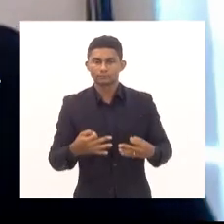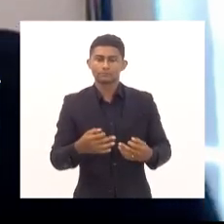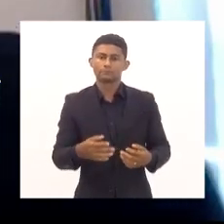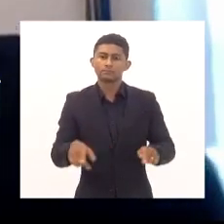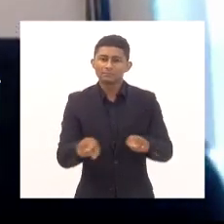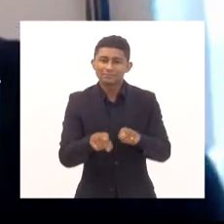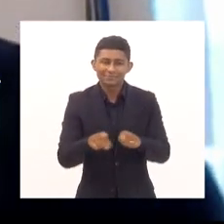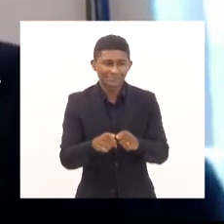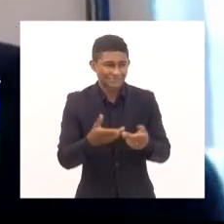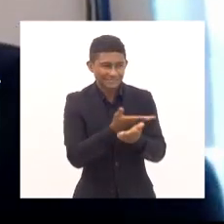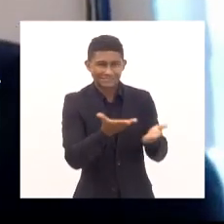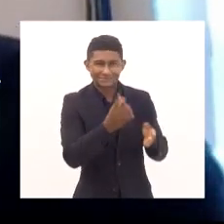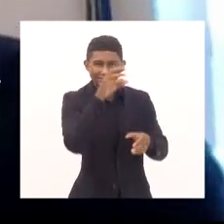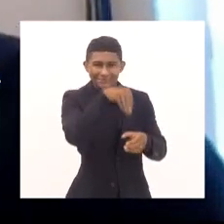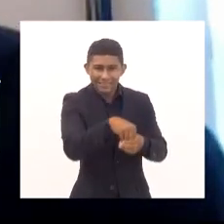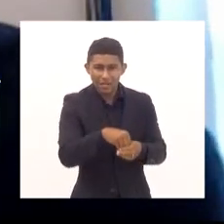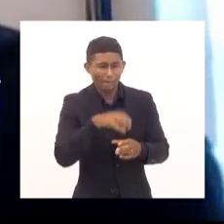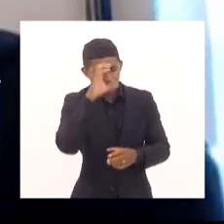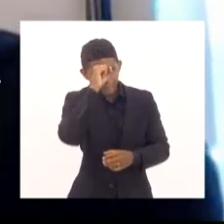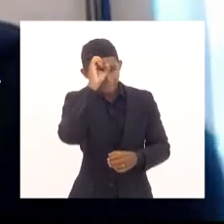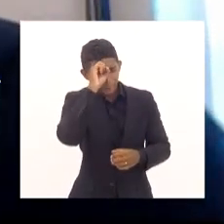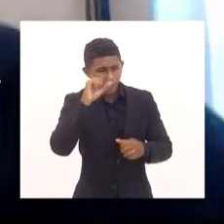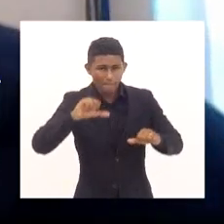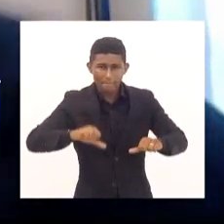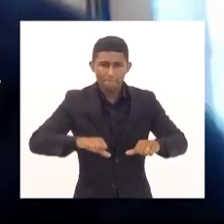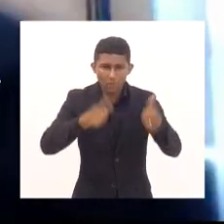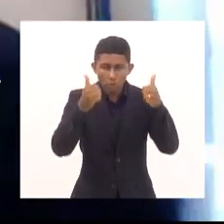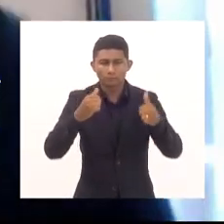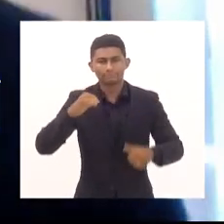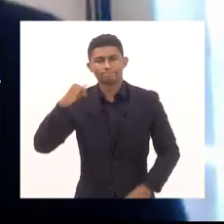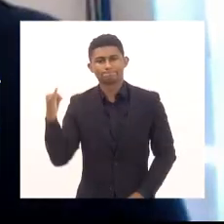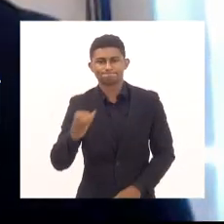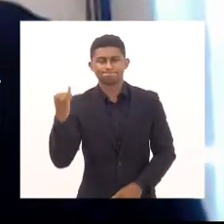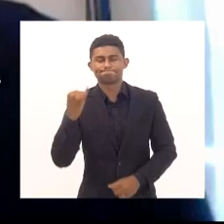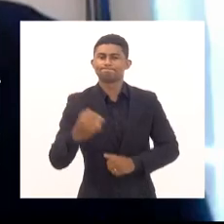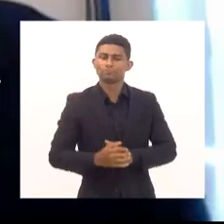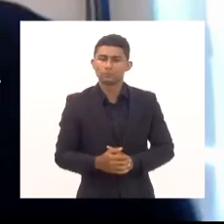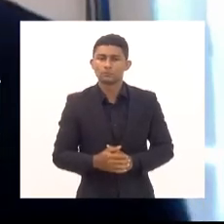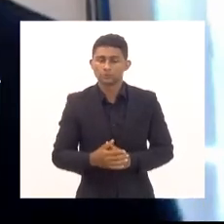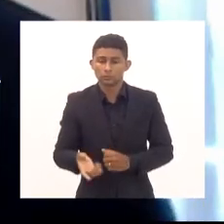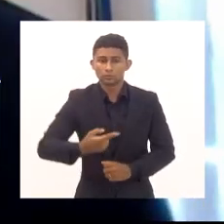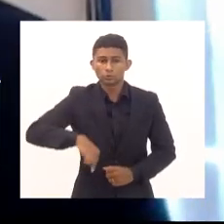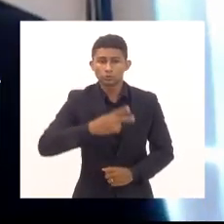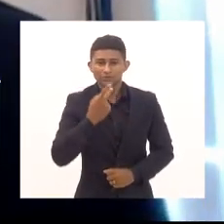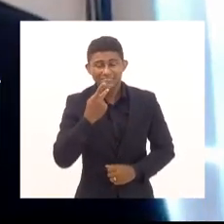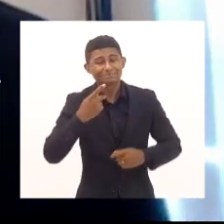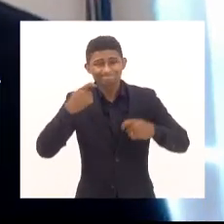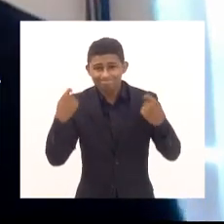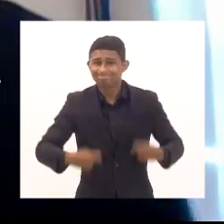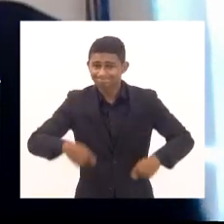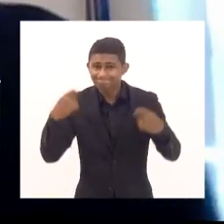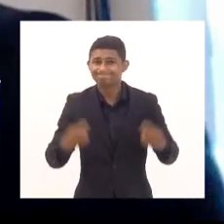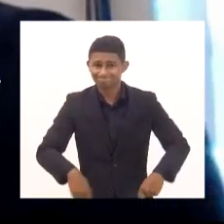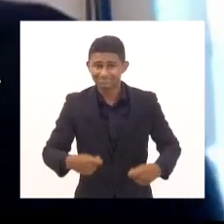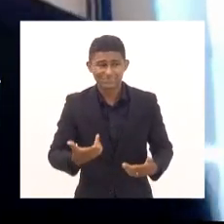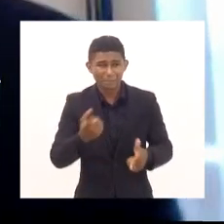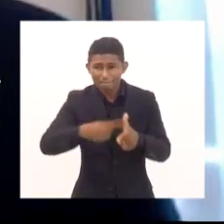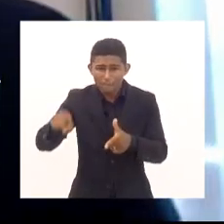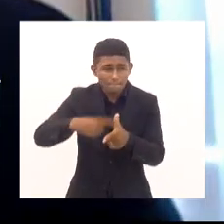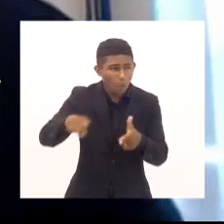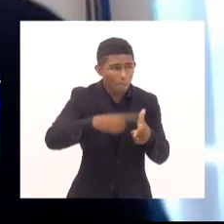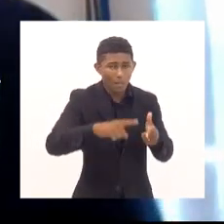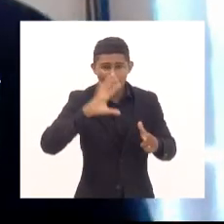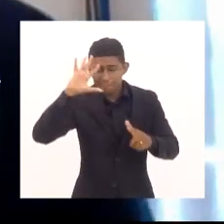condições de ensino-aprendizagem, é muito importante. Então, a gente insiste na necessidade de se dar resposta a esses problemas.